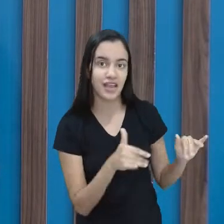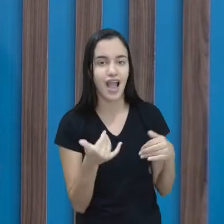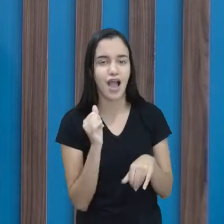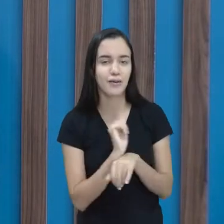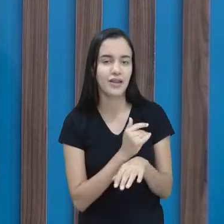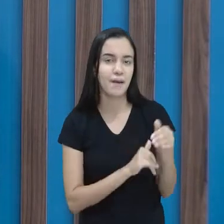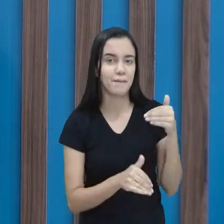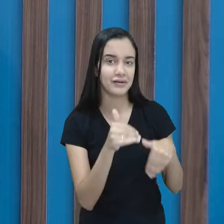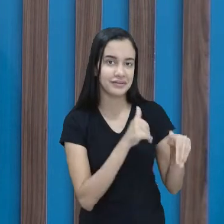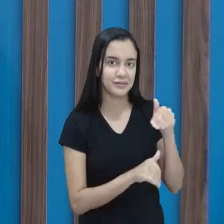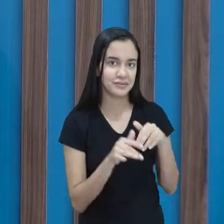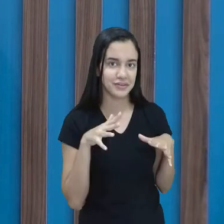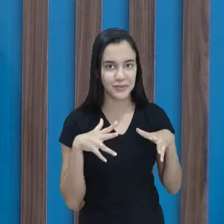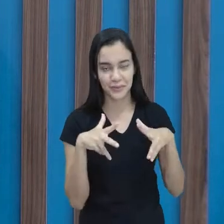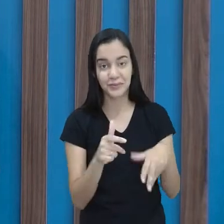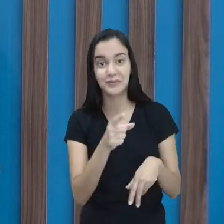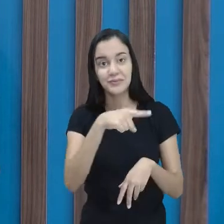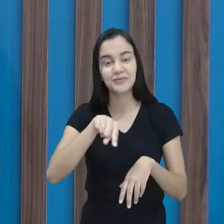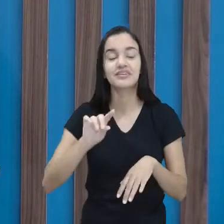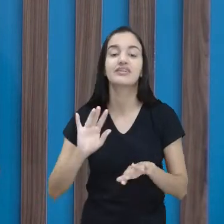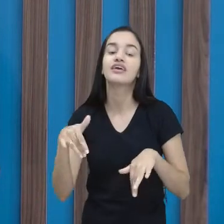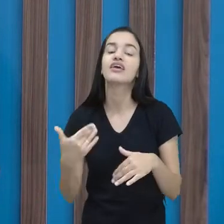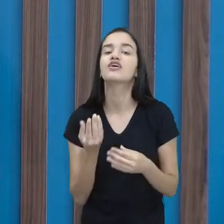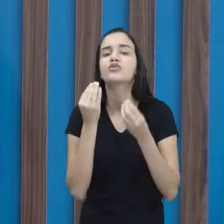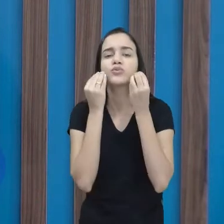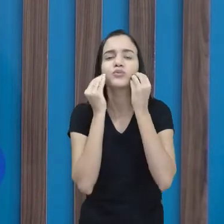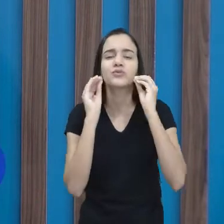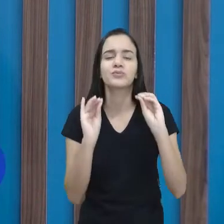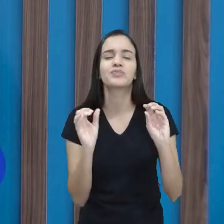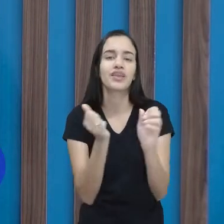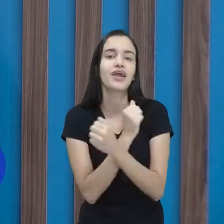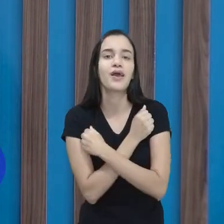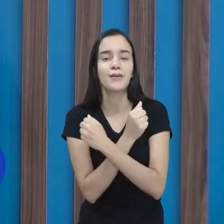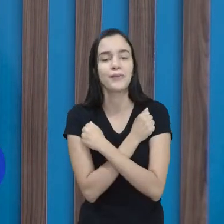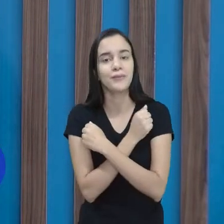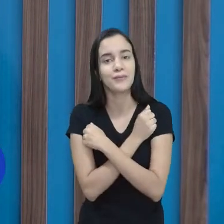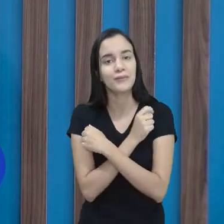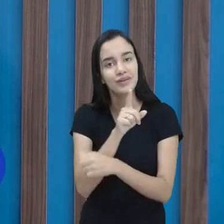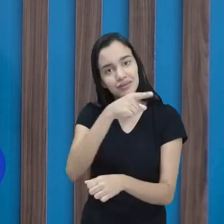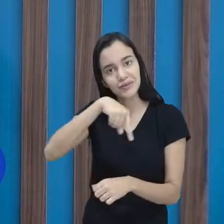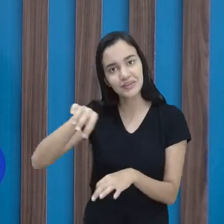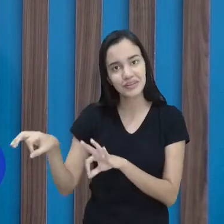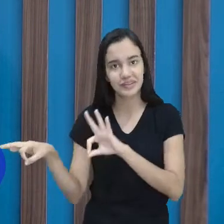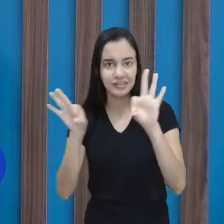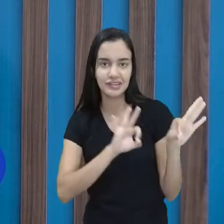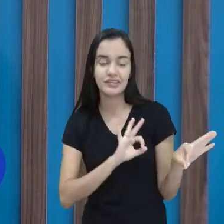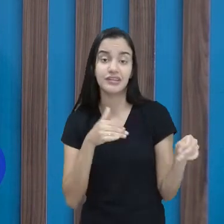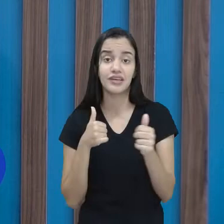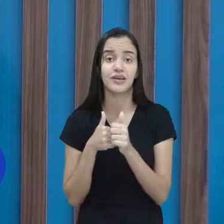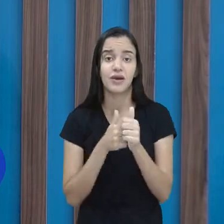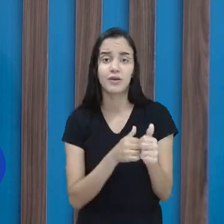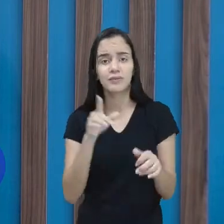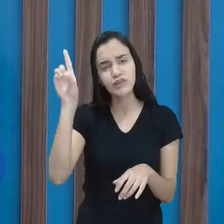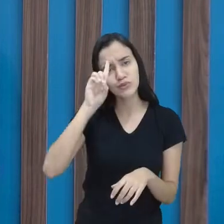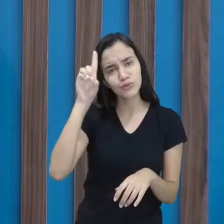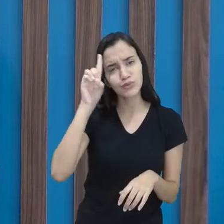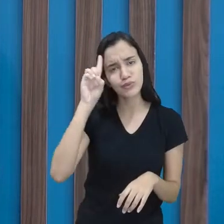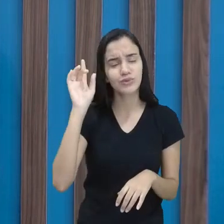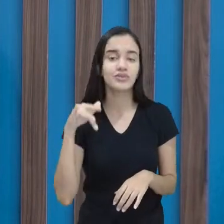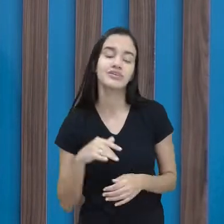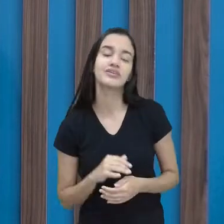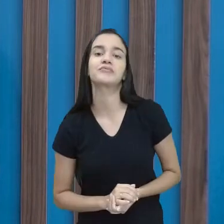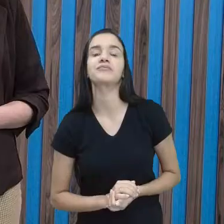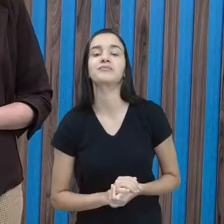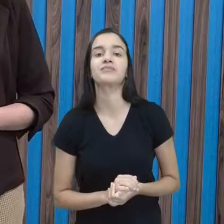aguardando a participação de todos vocês. Um grande beijo e abraço para quem está aí nos assistindo e acompanhando diariamente. Até daqui